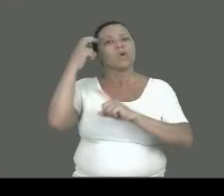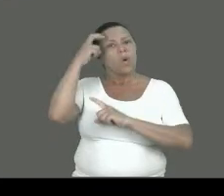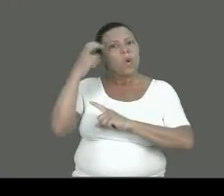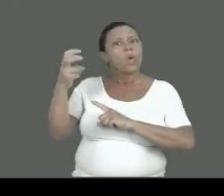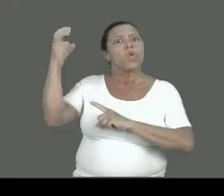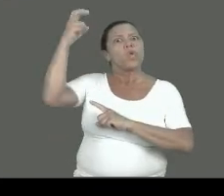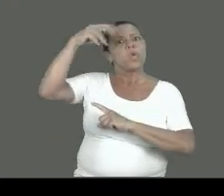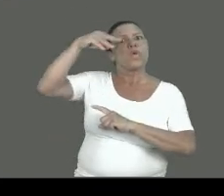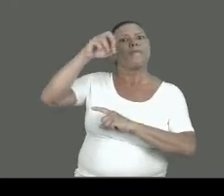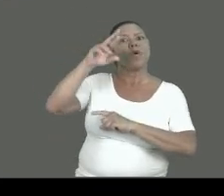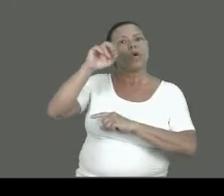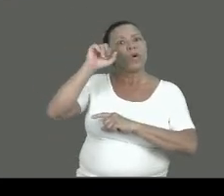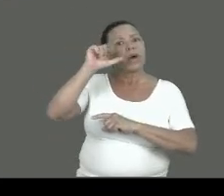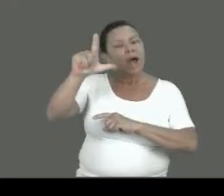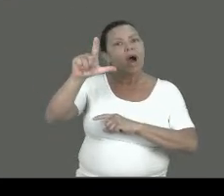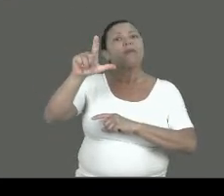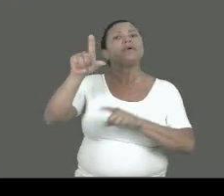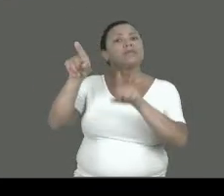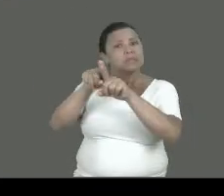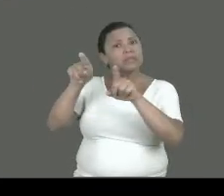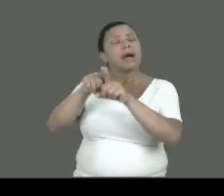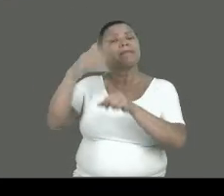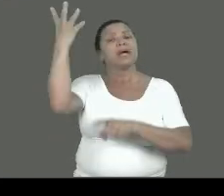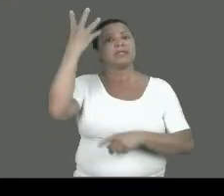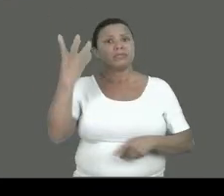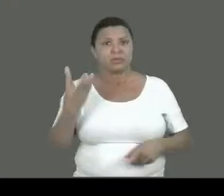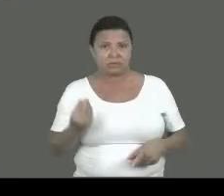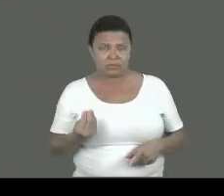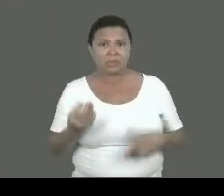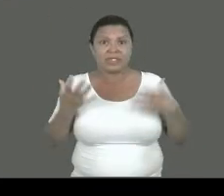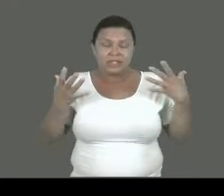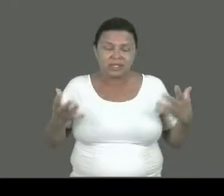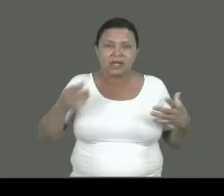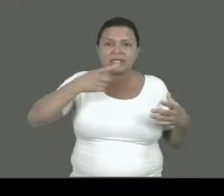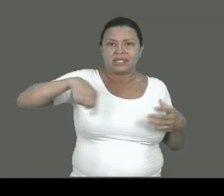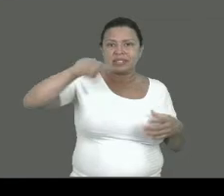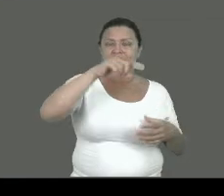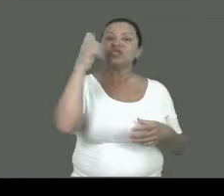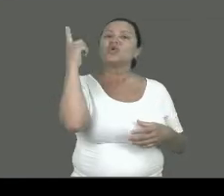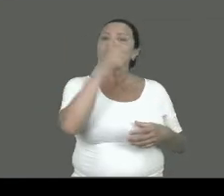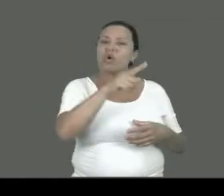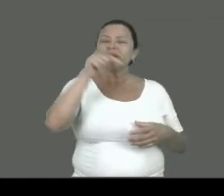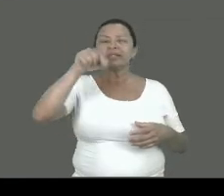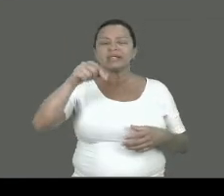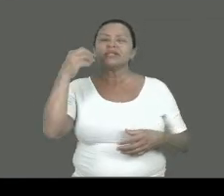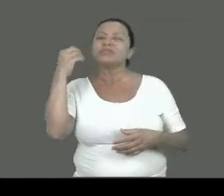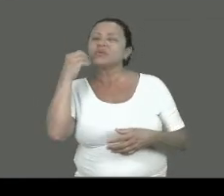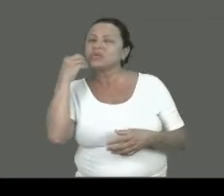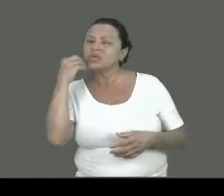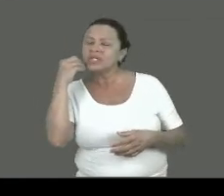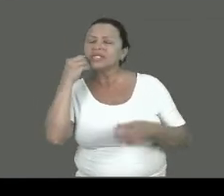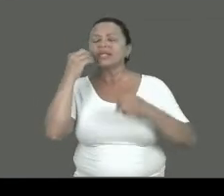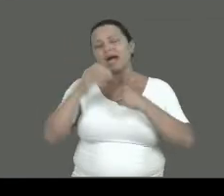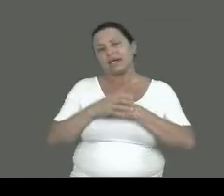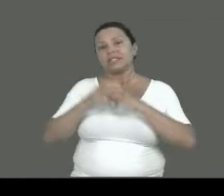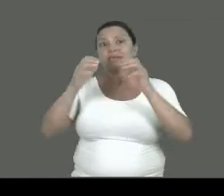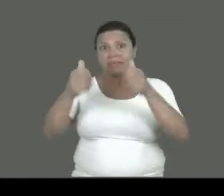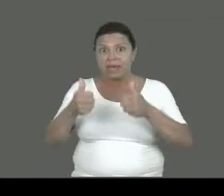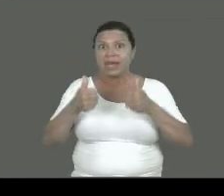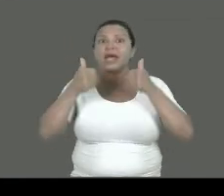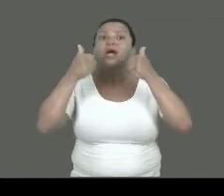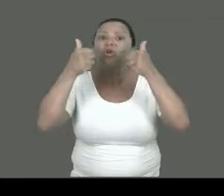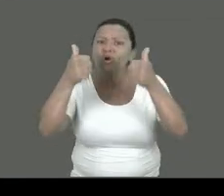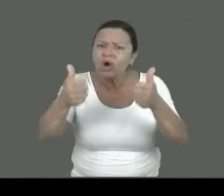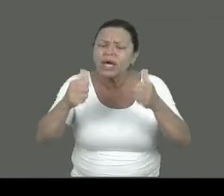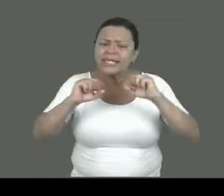e espiritual. Então, se conseguirmos, nessa oportunidade que cá estamos, nos melhorarmos com